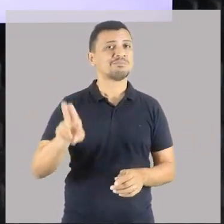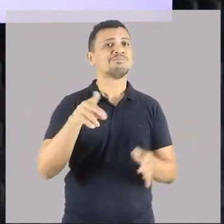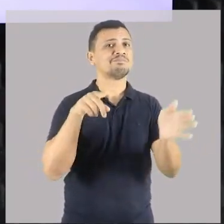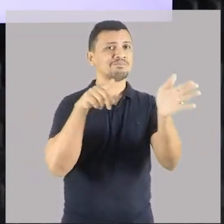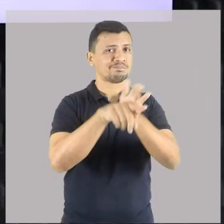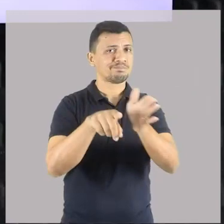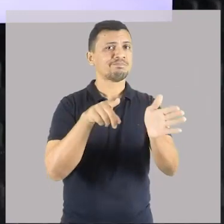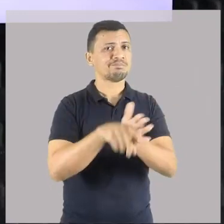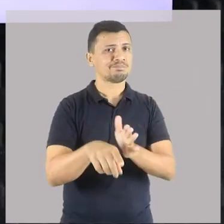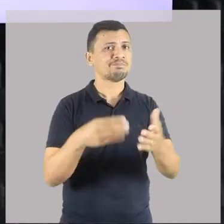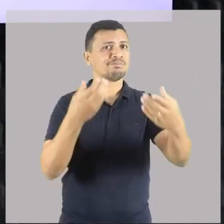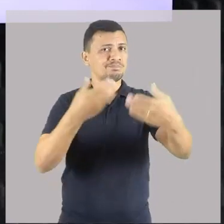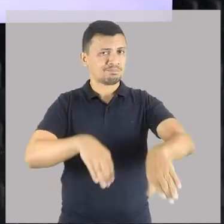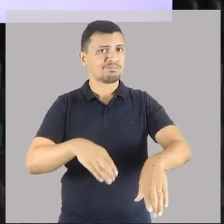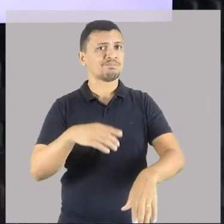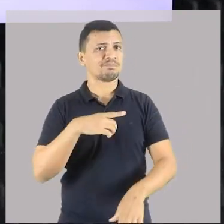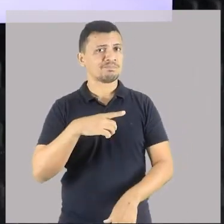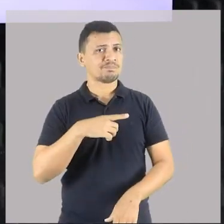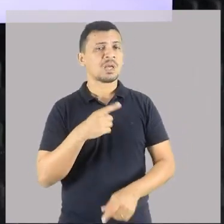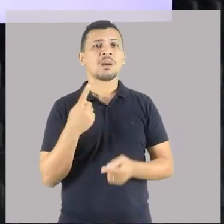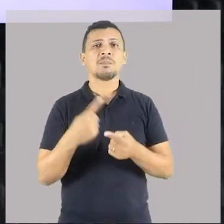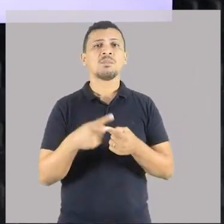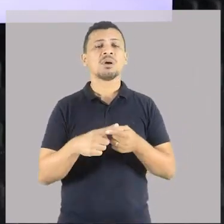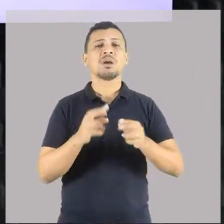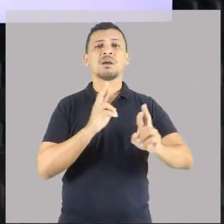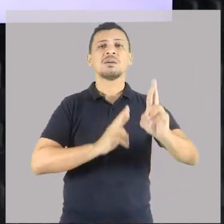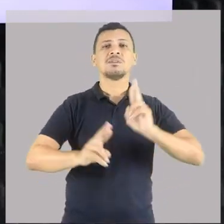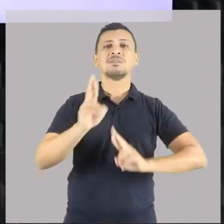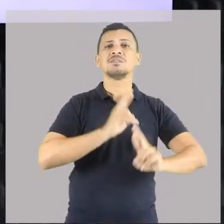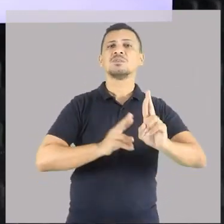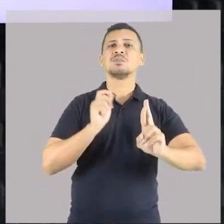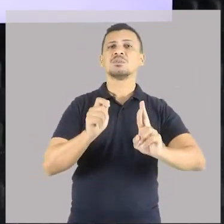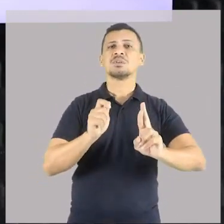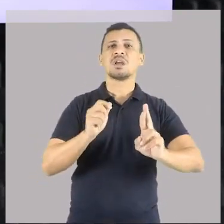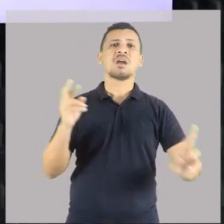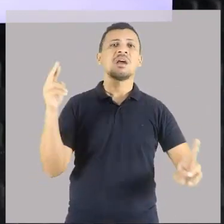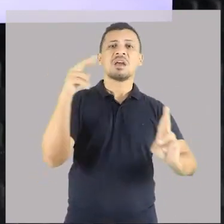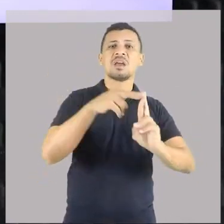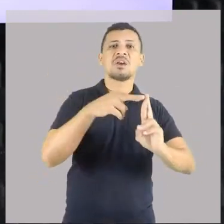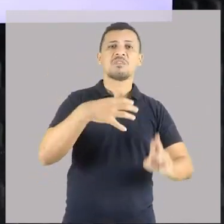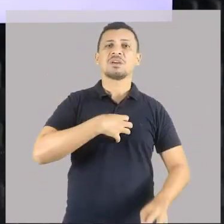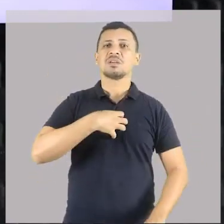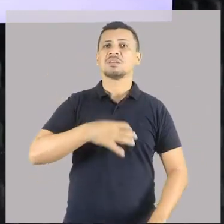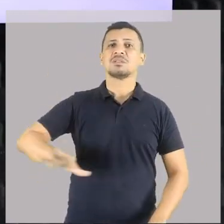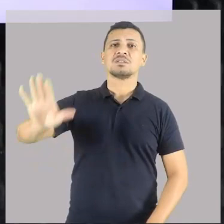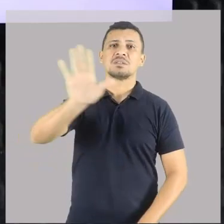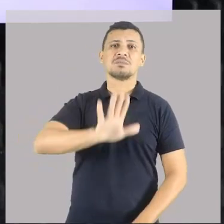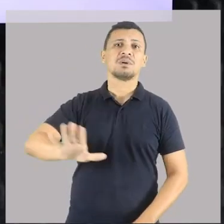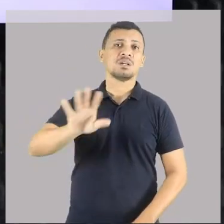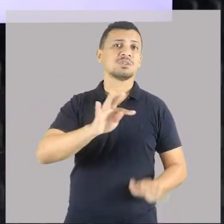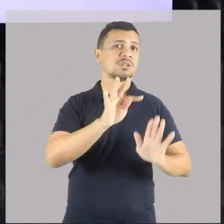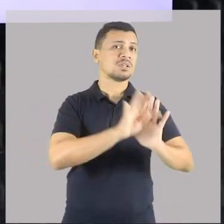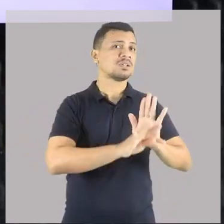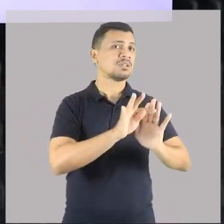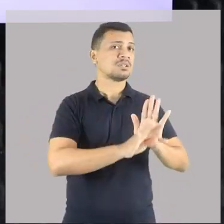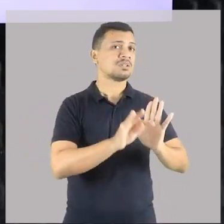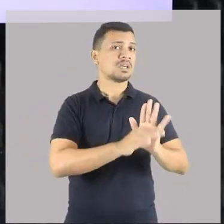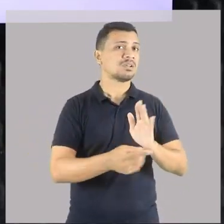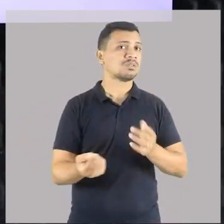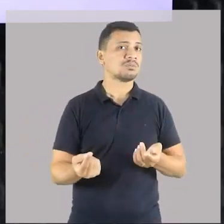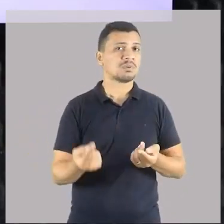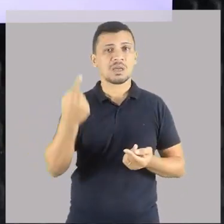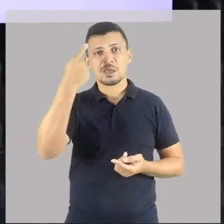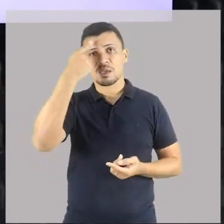provas de concurso porque elas estão relacionadas com referências semânticas do texto, com associações de ideias, de valores,